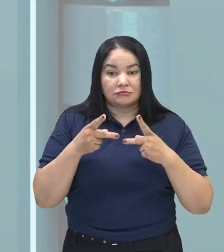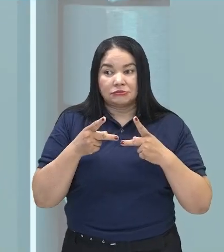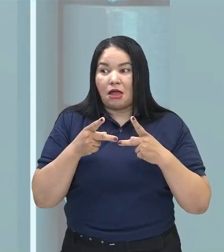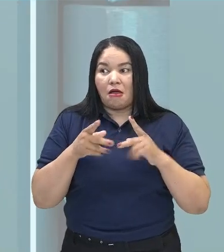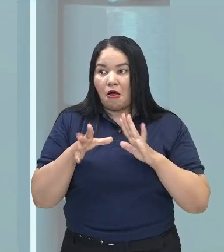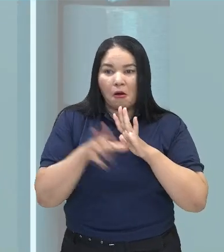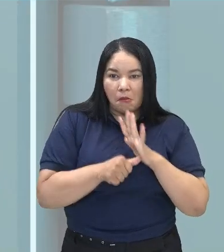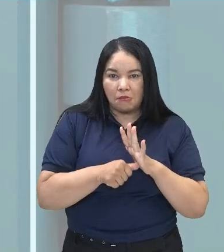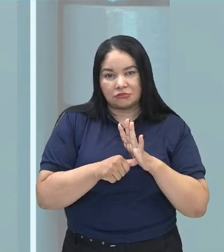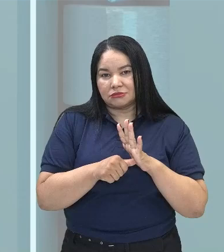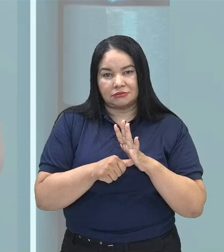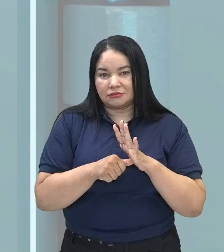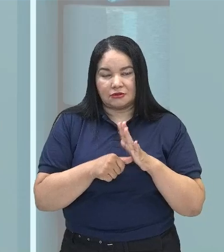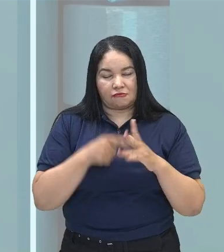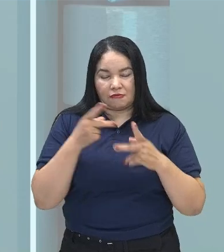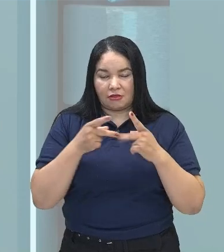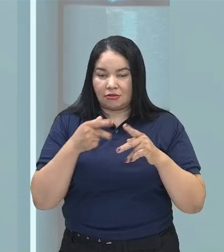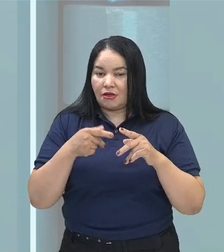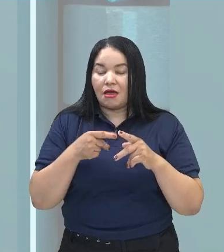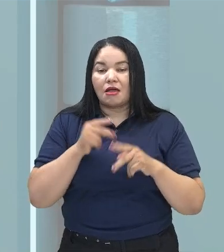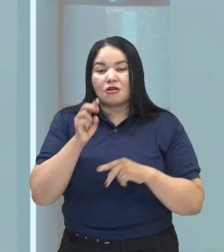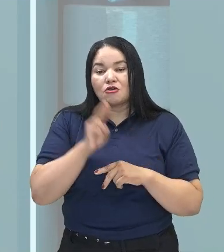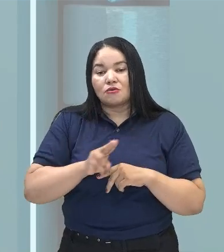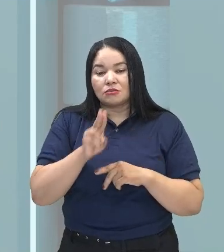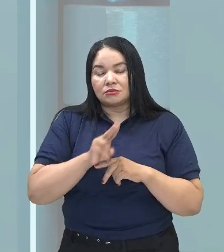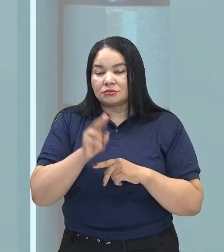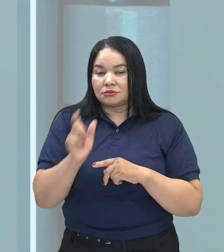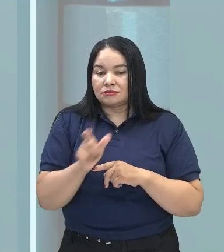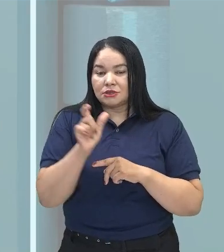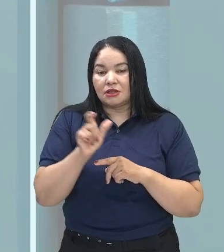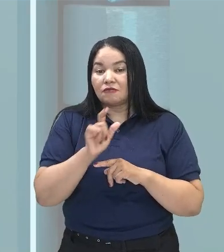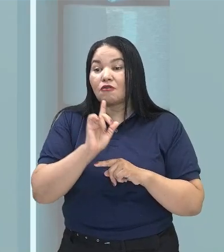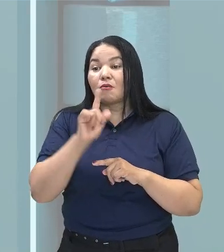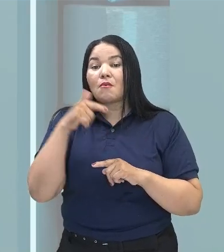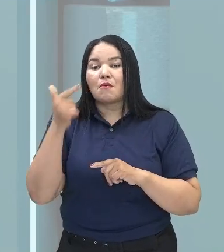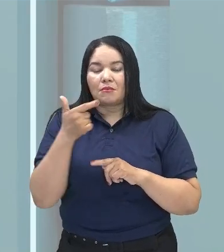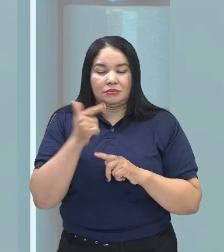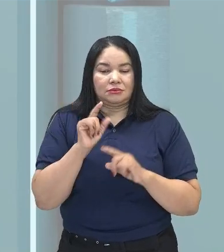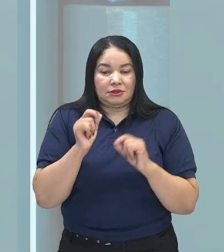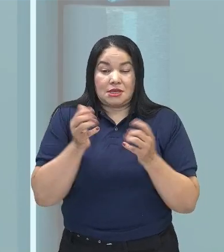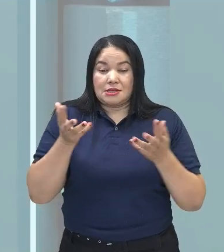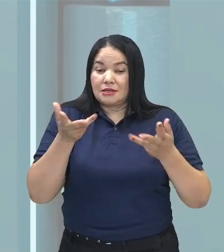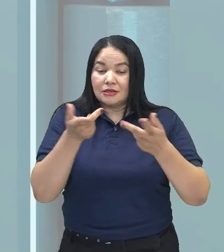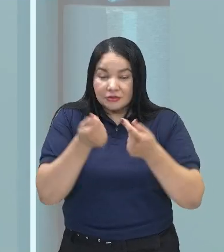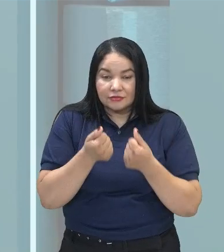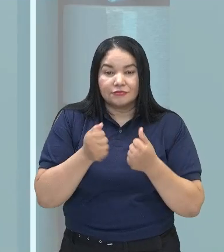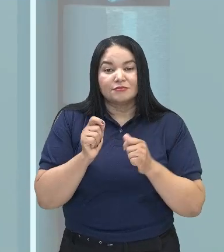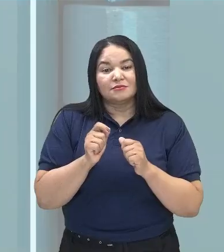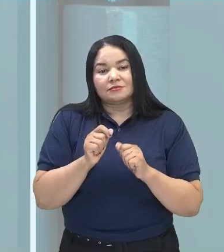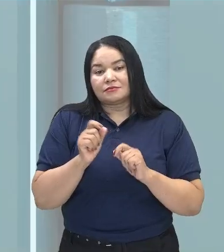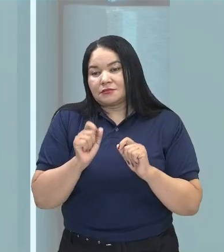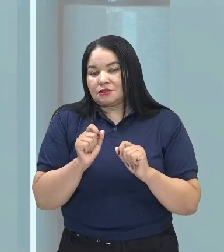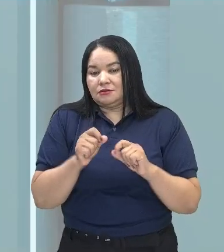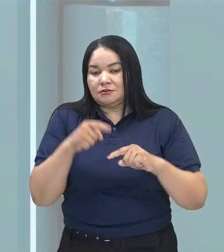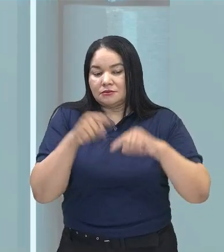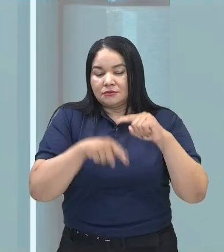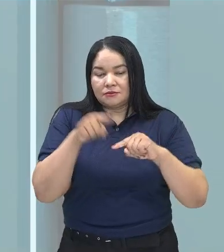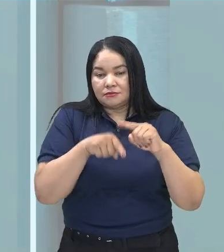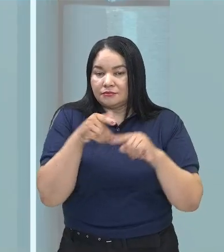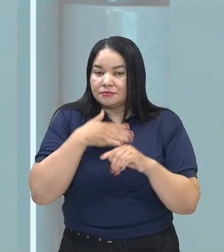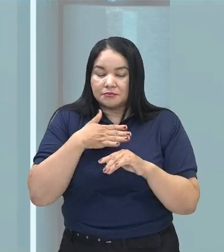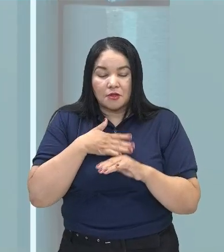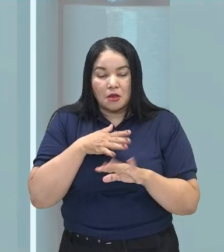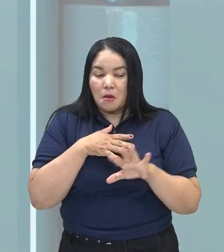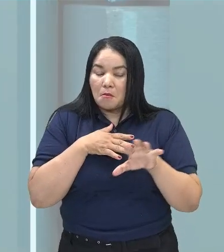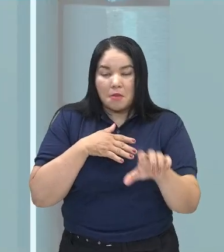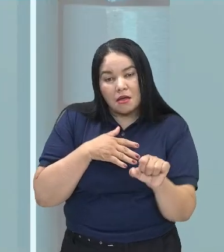fulano roubou isso aqui, não, a gente pegaram, né, tiraram o meu objeto do lugar.